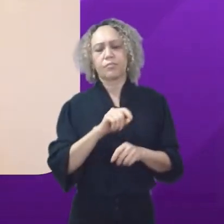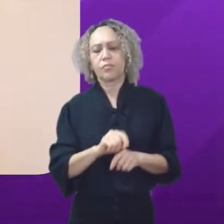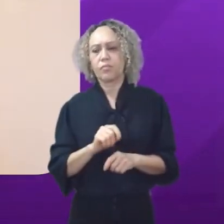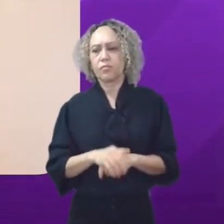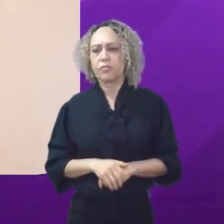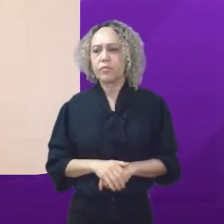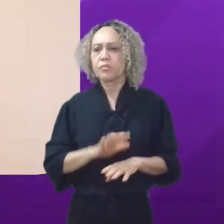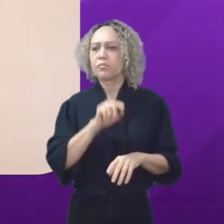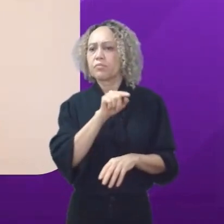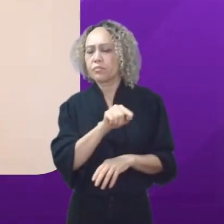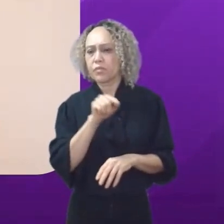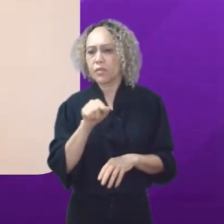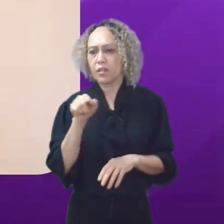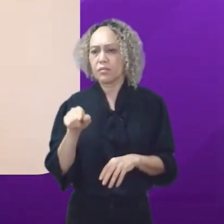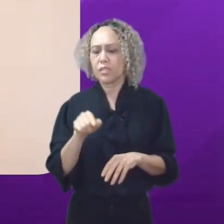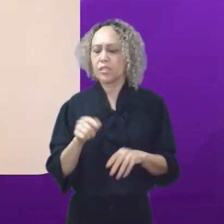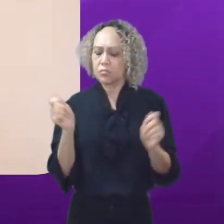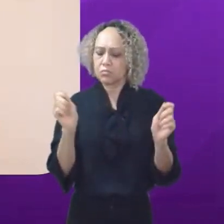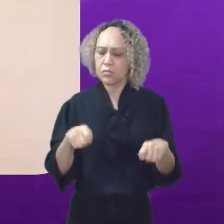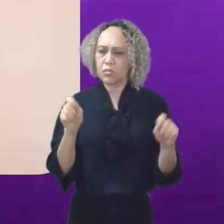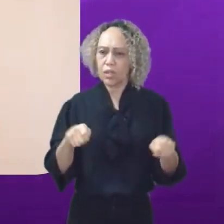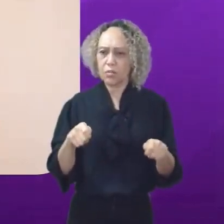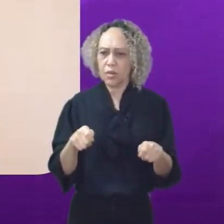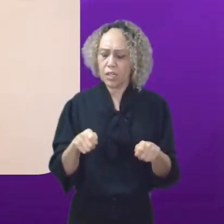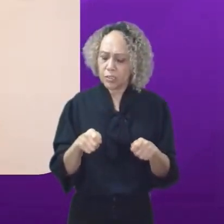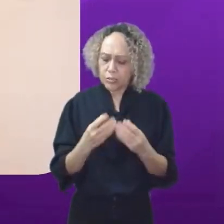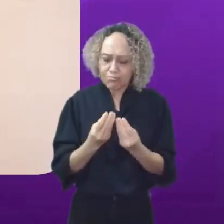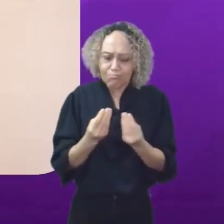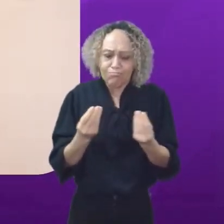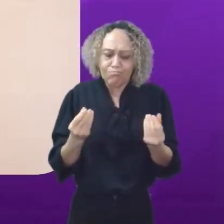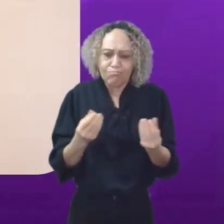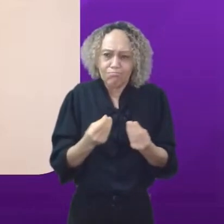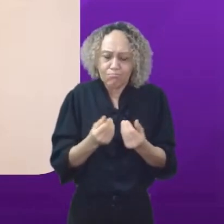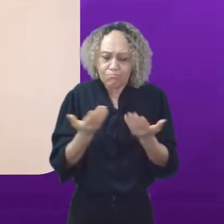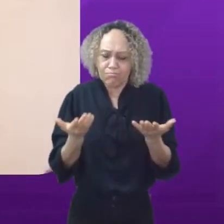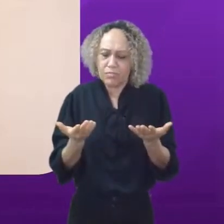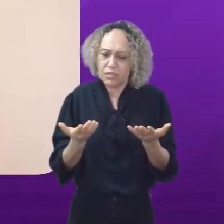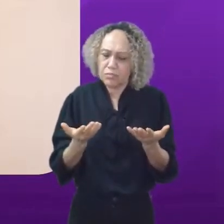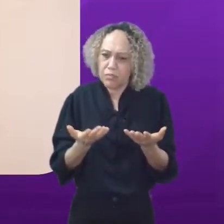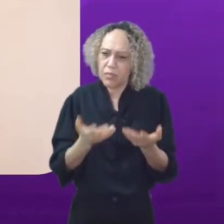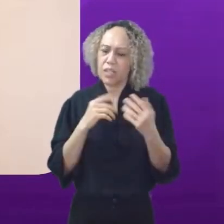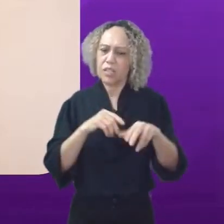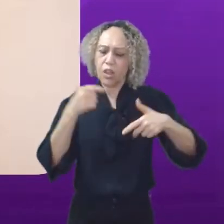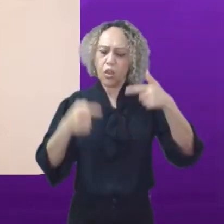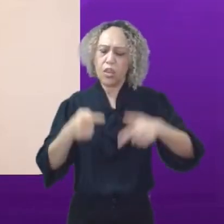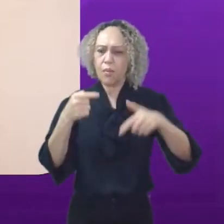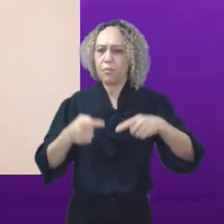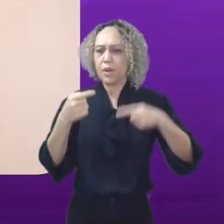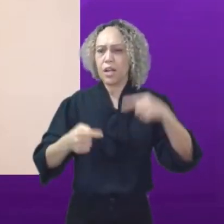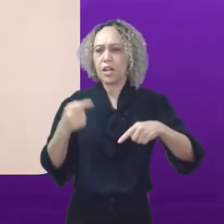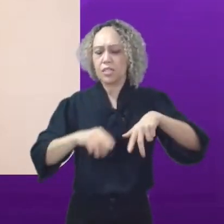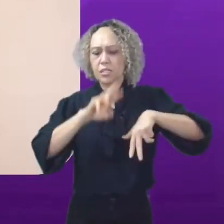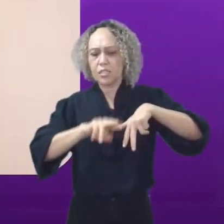conferência sejam capazes de ser sensíveis também a esse debate de gênero, esse debate da relação de